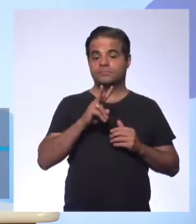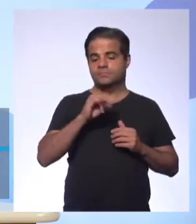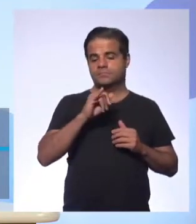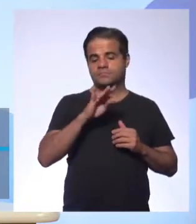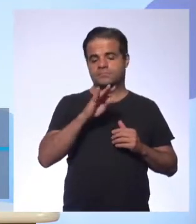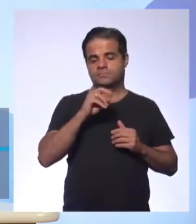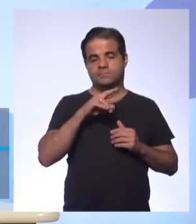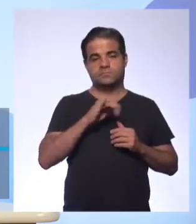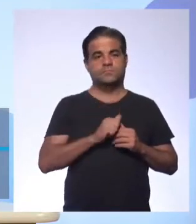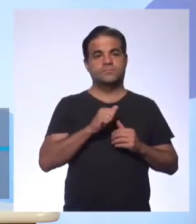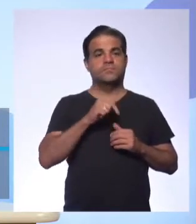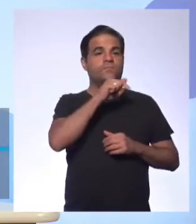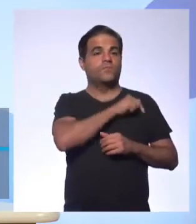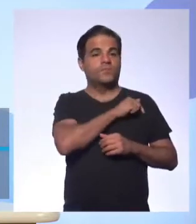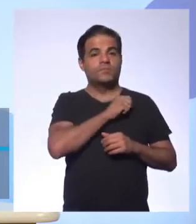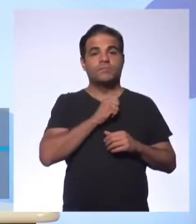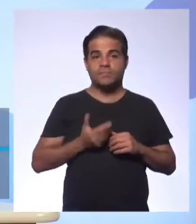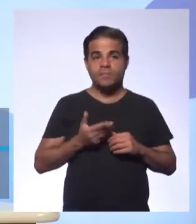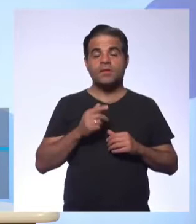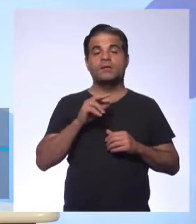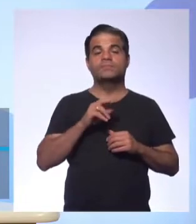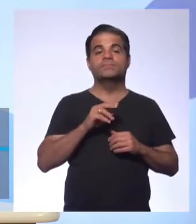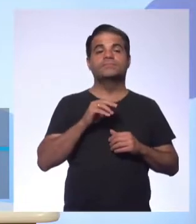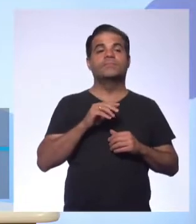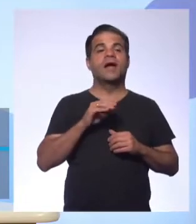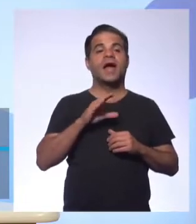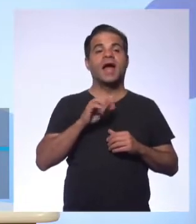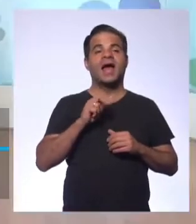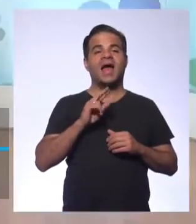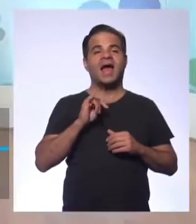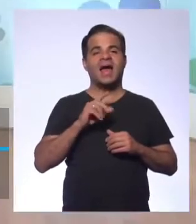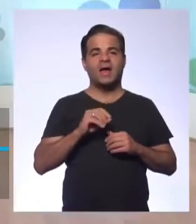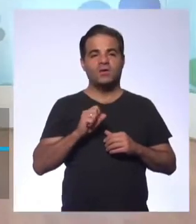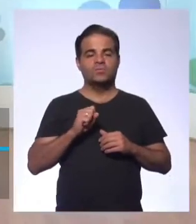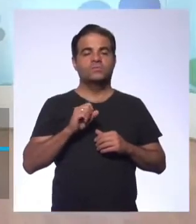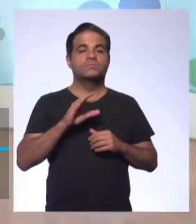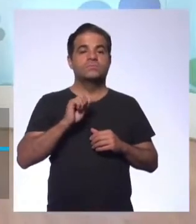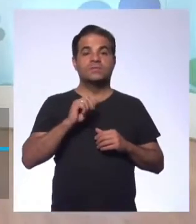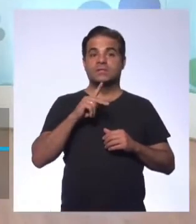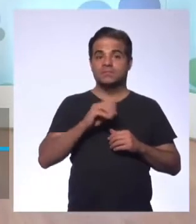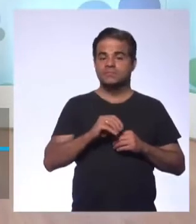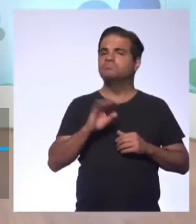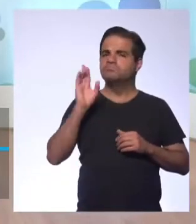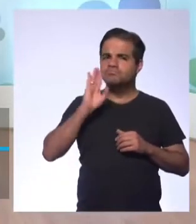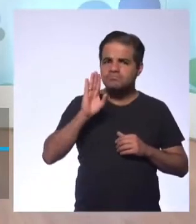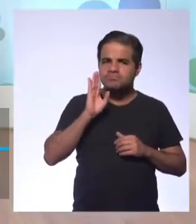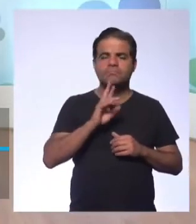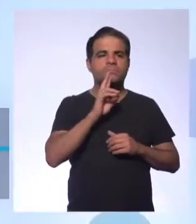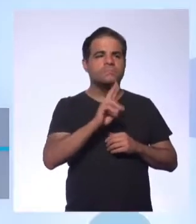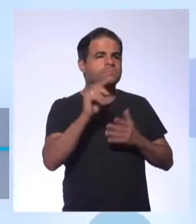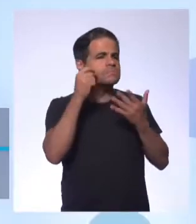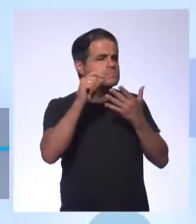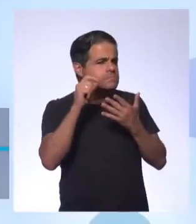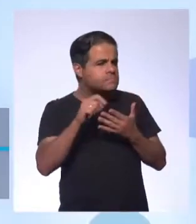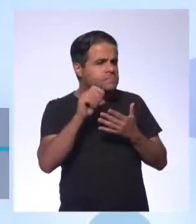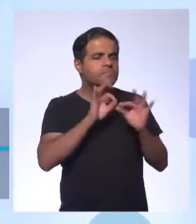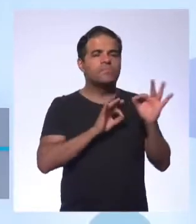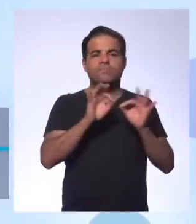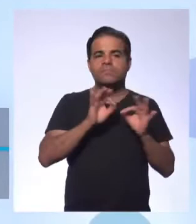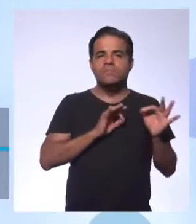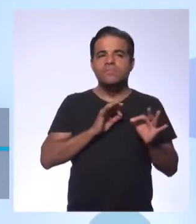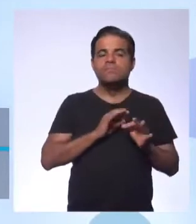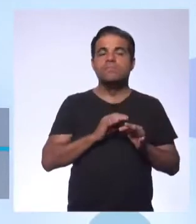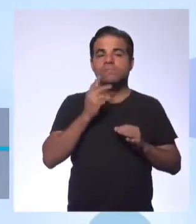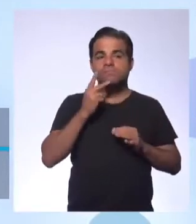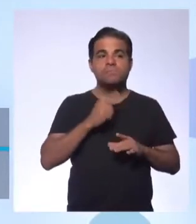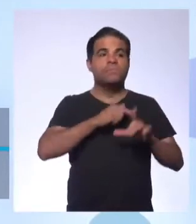A do PEI Carlos de Campos. E aí, Pro, o que está correto? Bem legal a resposta. Só vamos fazer uma correçãozinha aí, gente. Quando